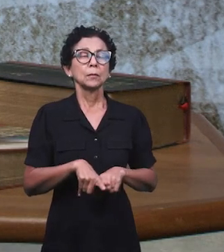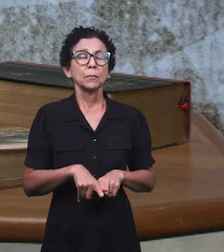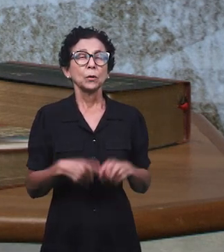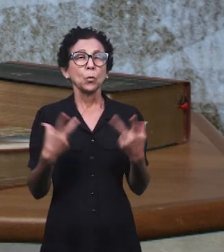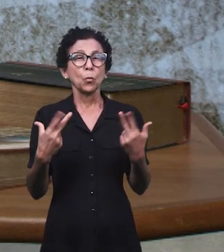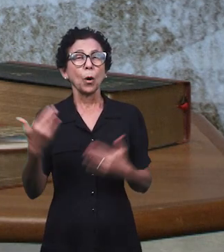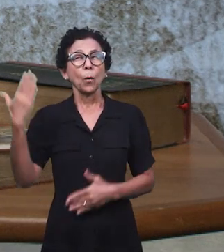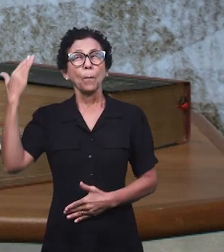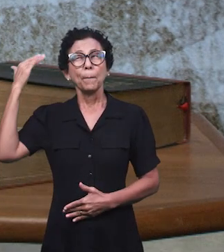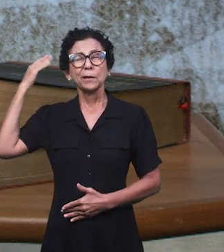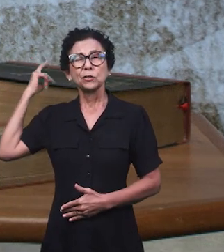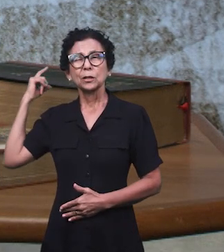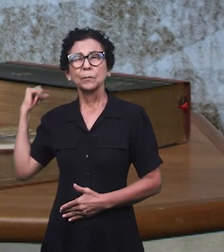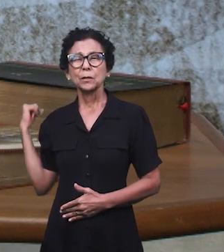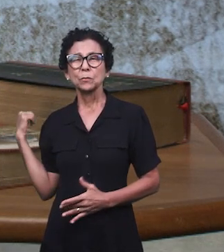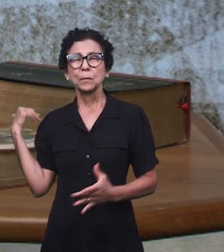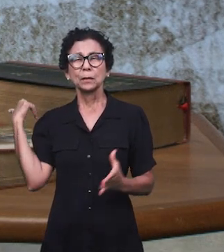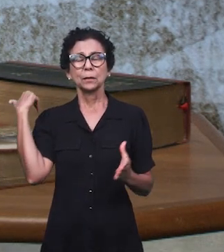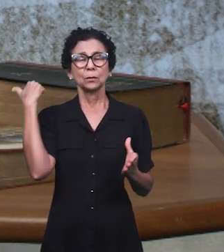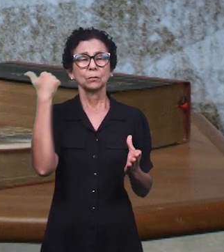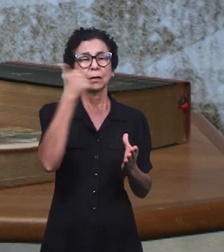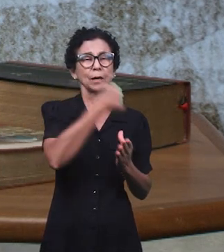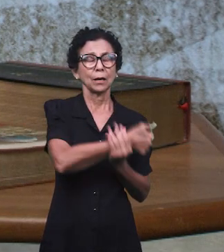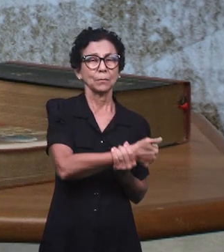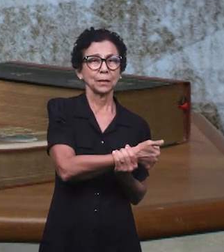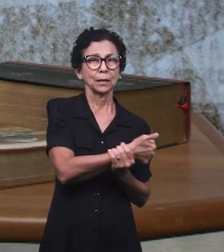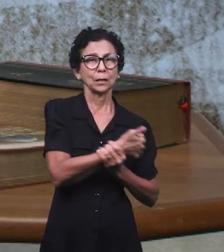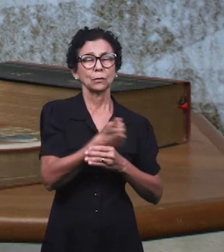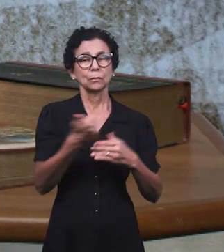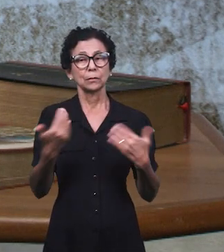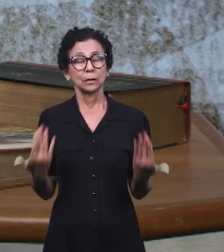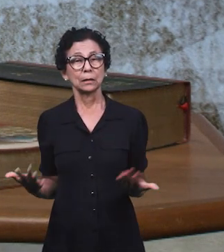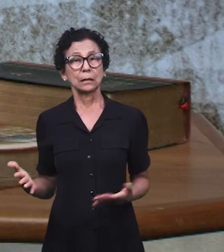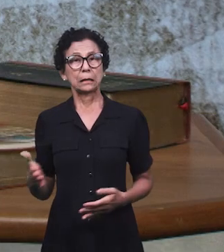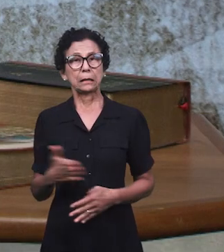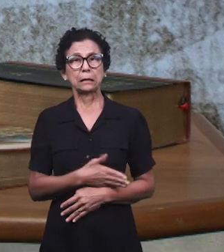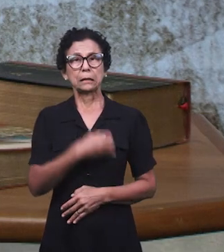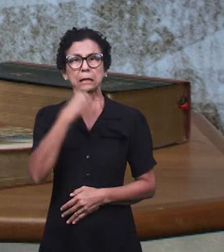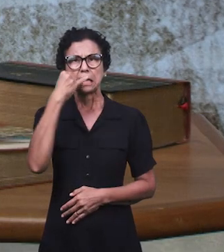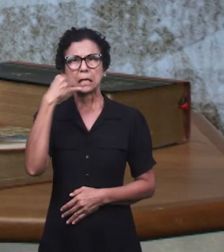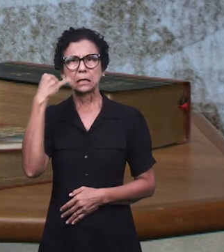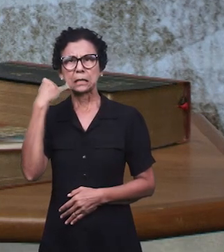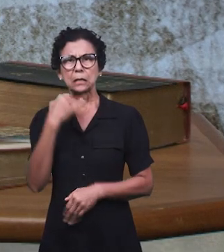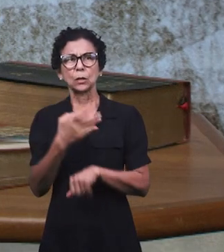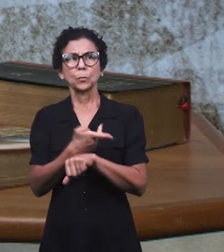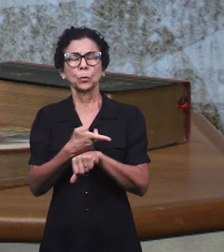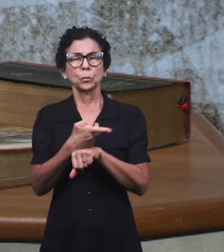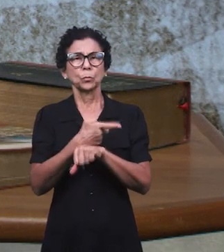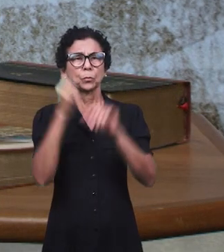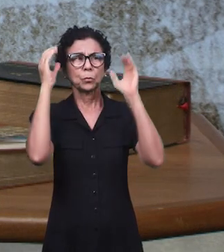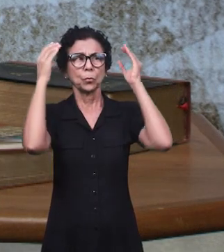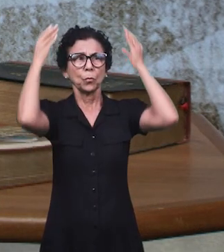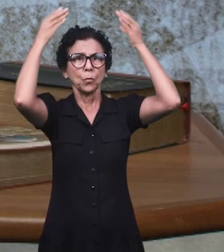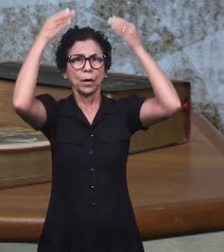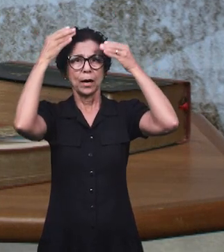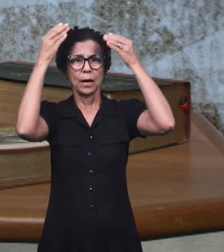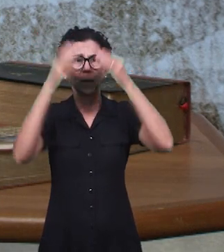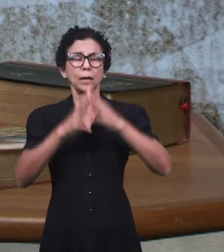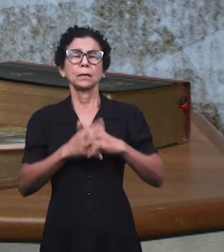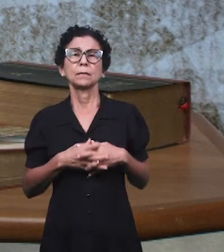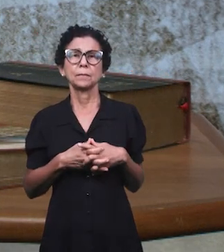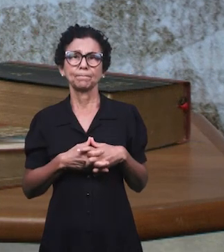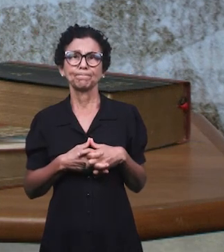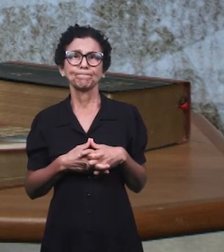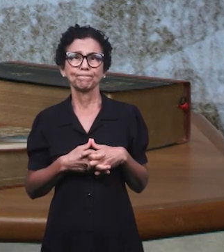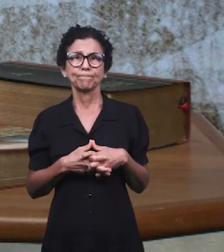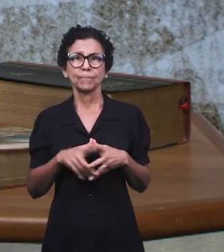isso, foi-se Isaque a Abimeleque, rei dos filisteus, em Gerar. E